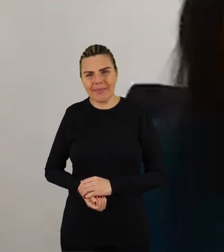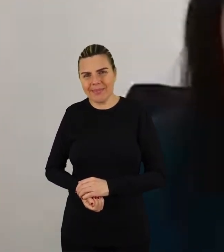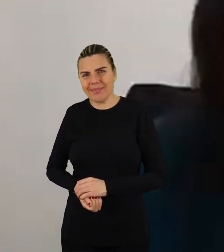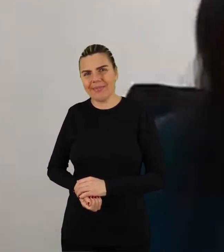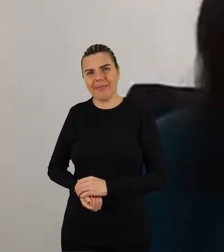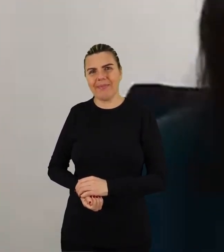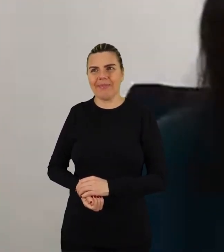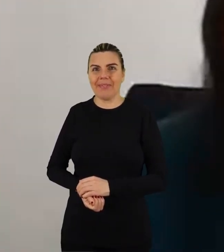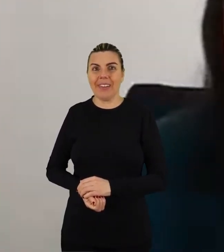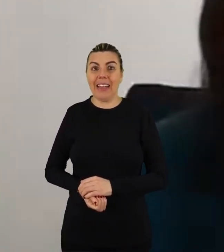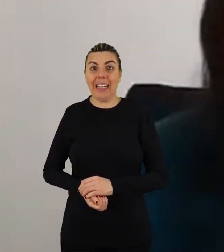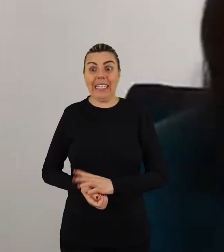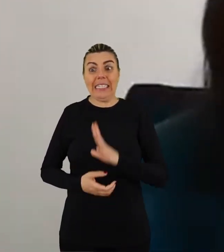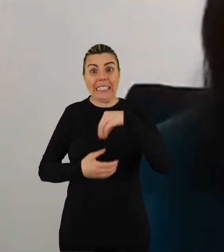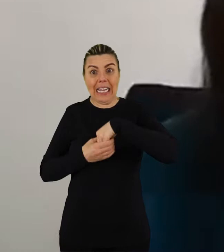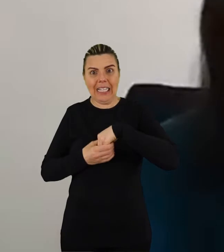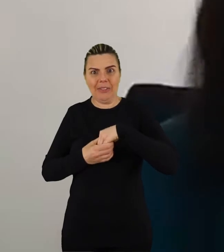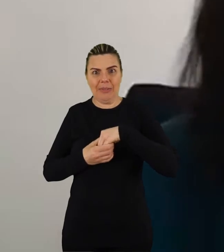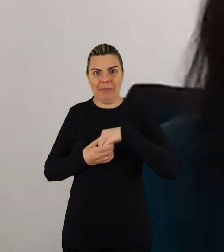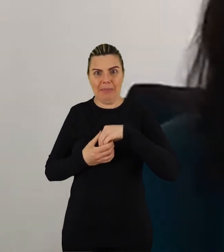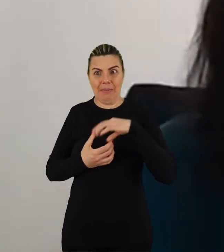a gente brigava para atender ele.